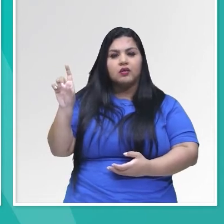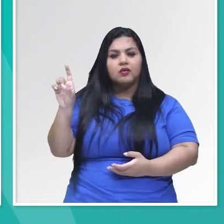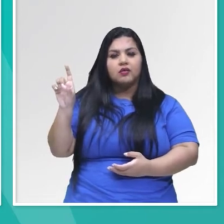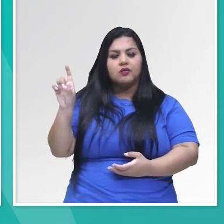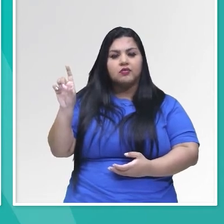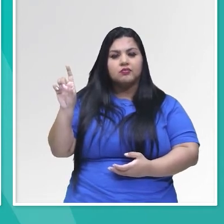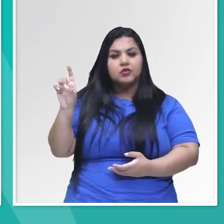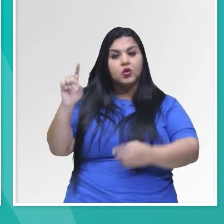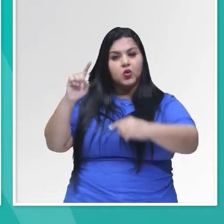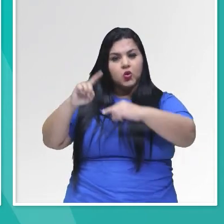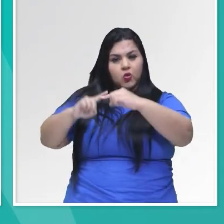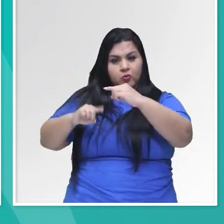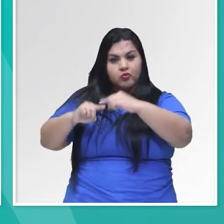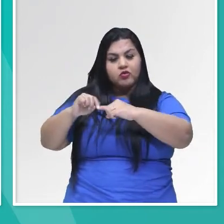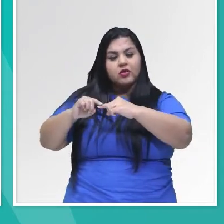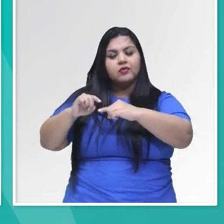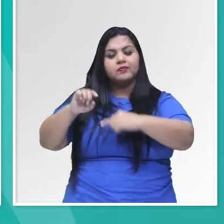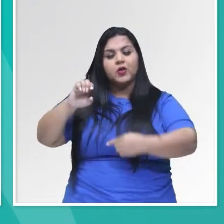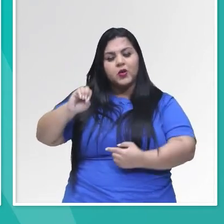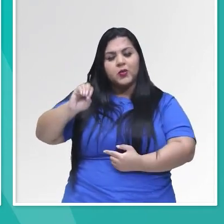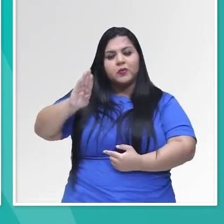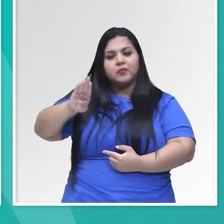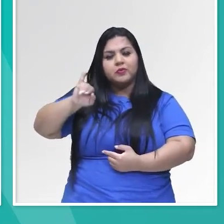Objeto direto, beleza. O que é OI?